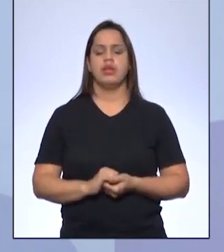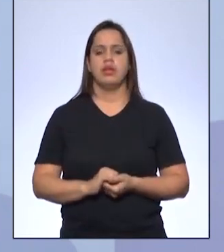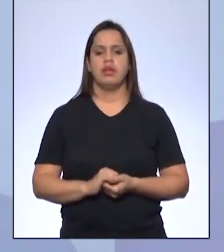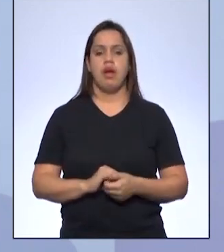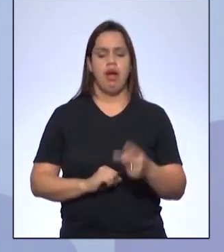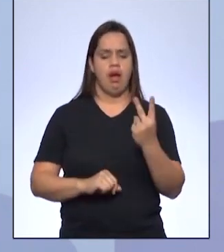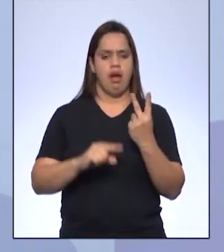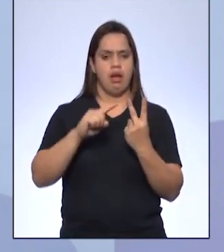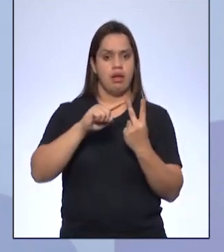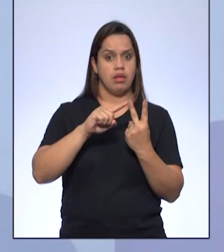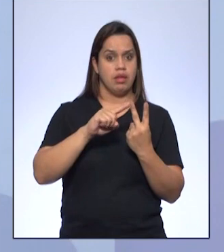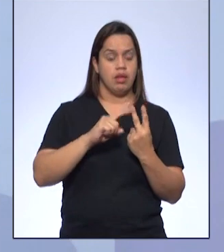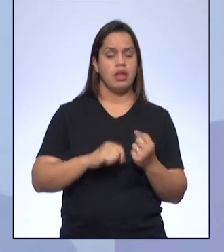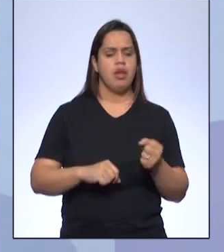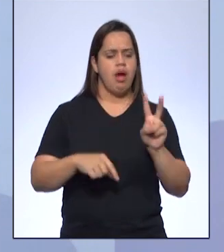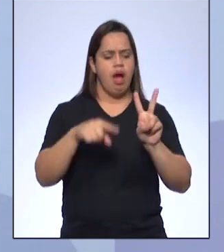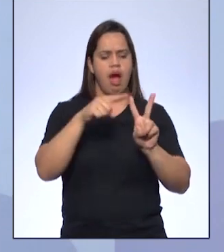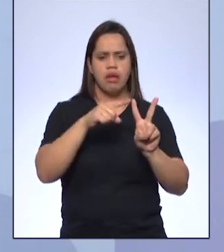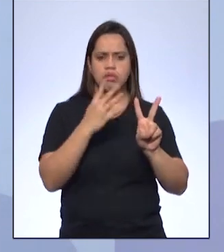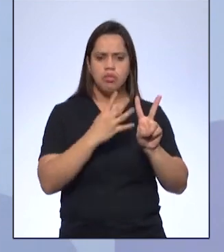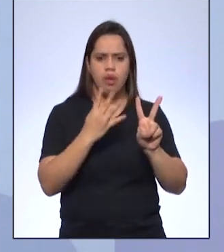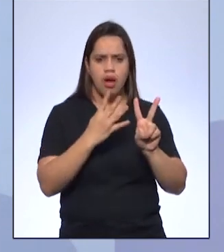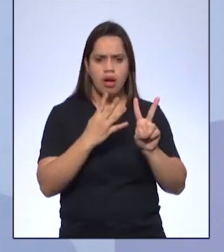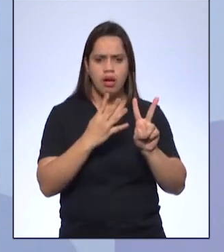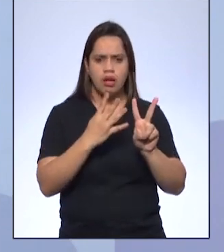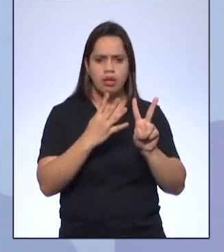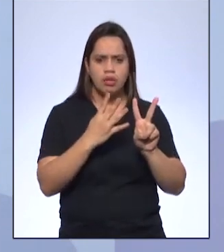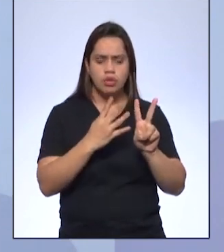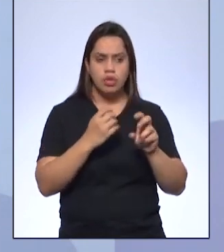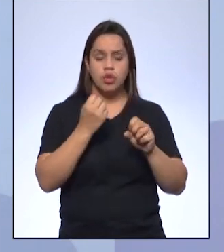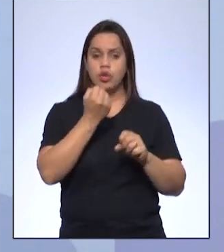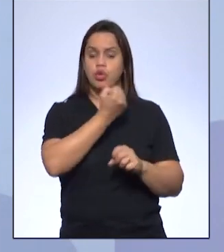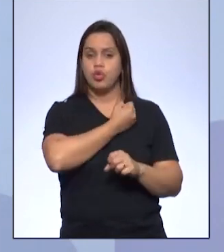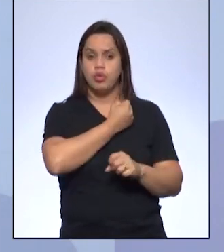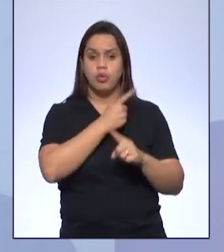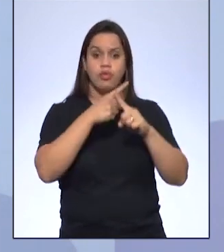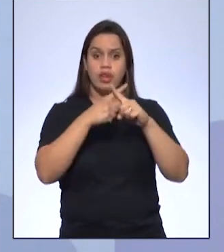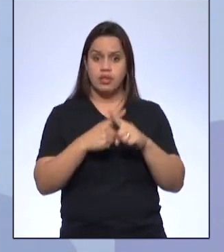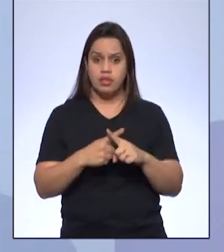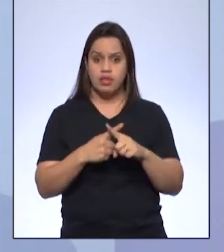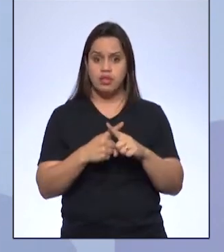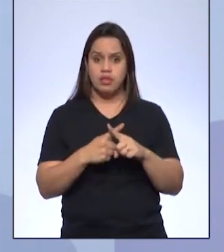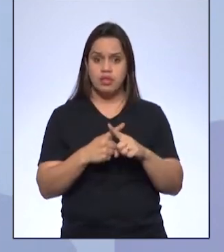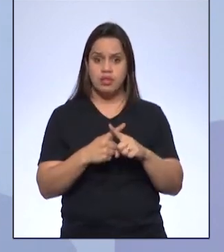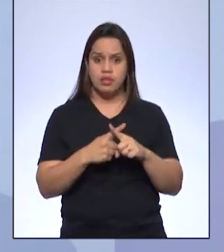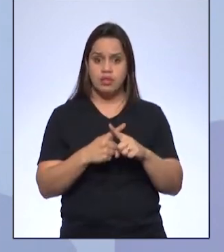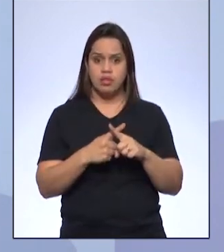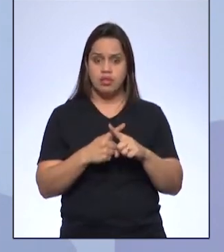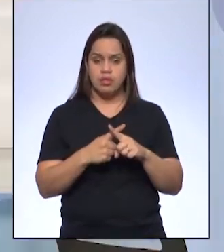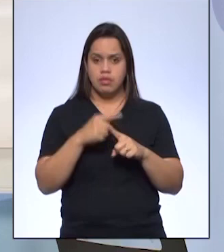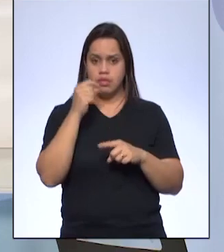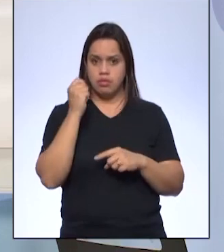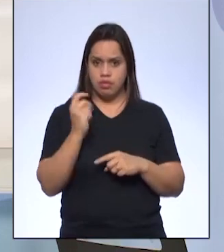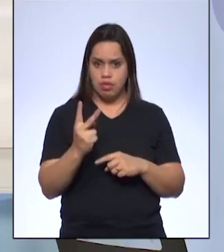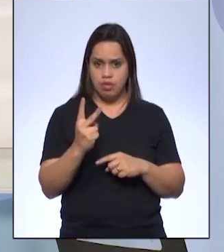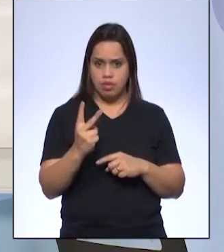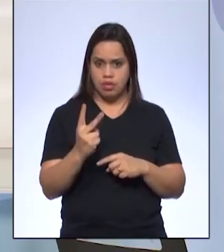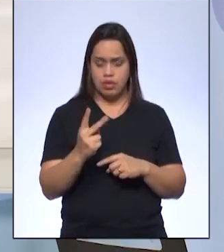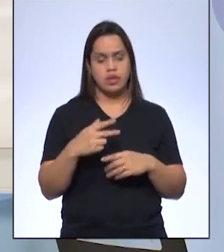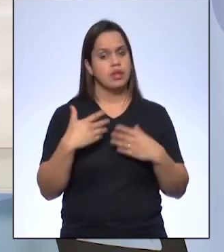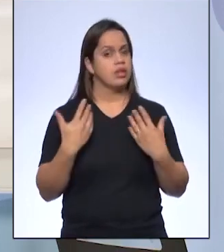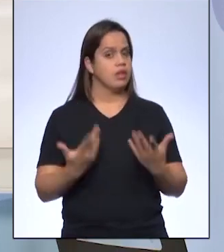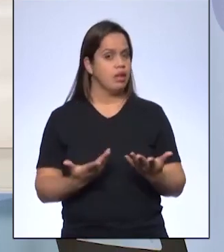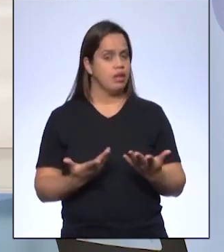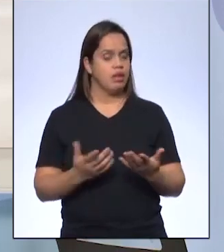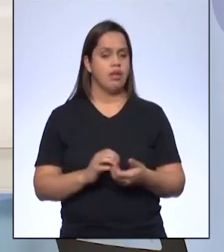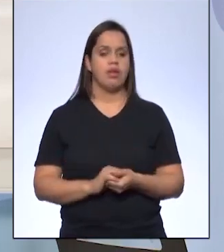de 4. Que número vezes ele mesmo vai dar 4? Não é o próprio 2? E o